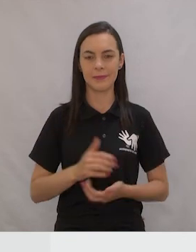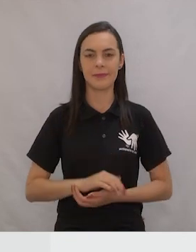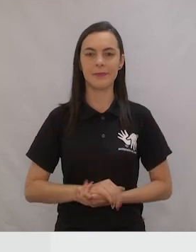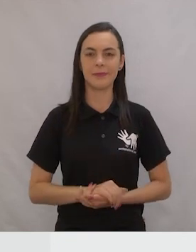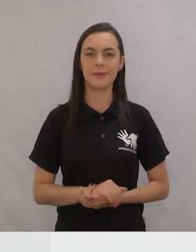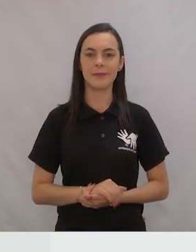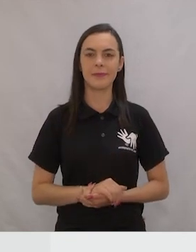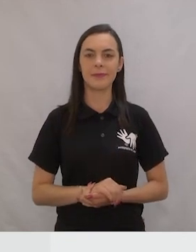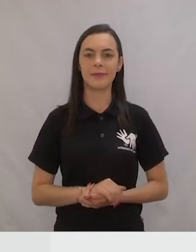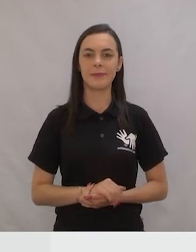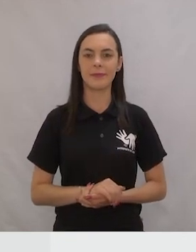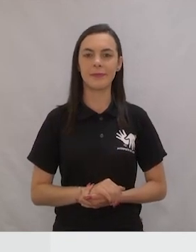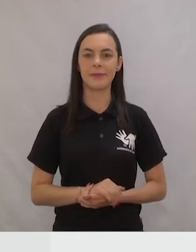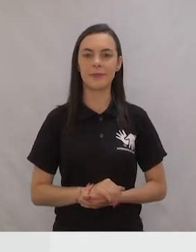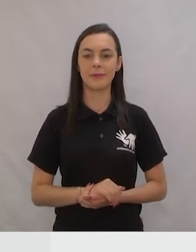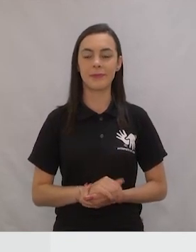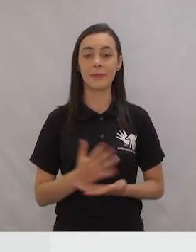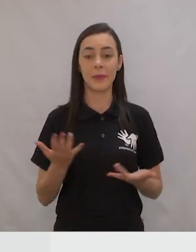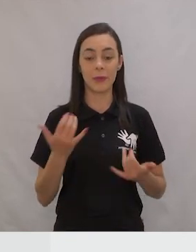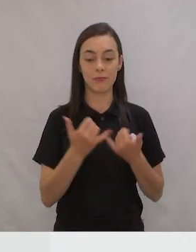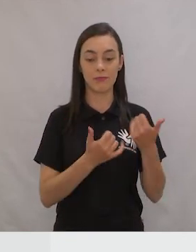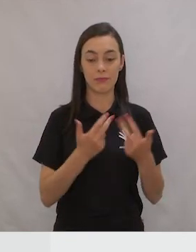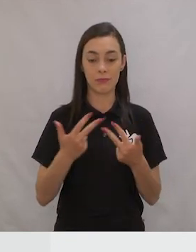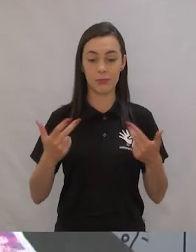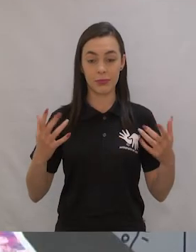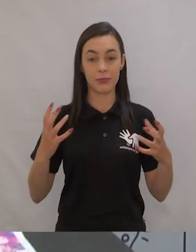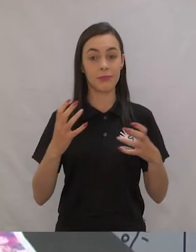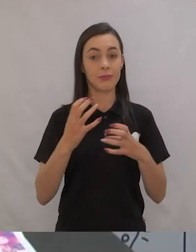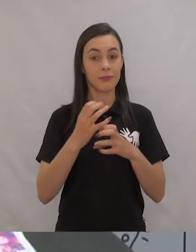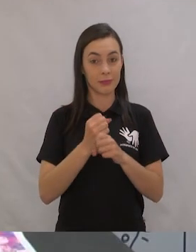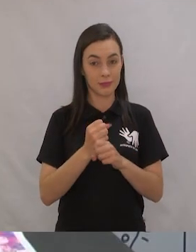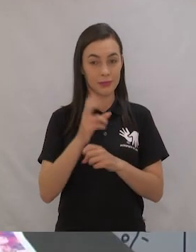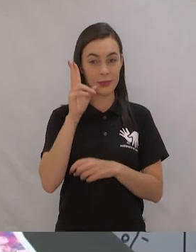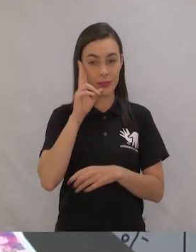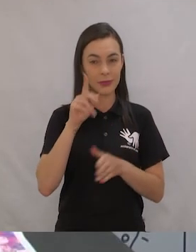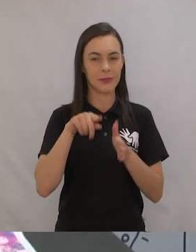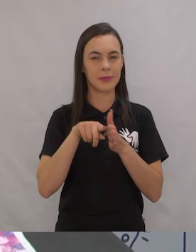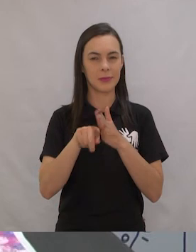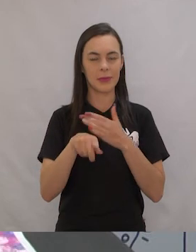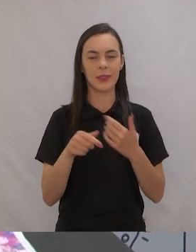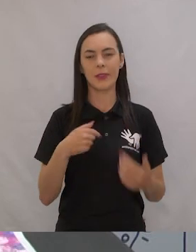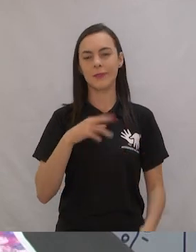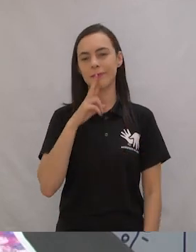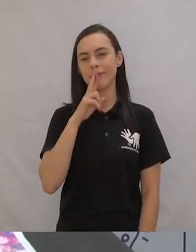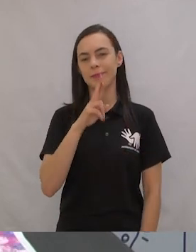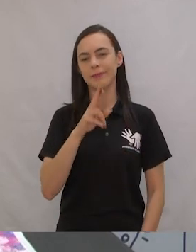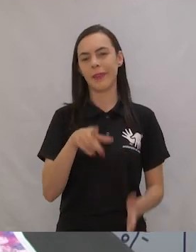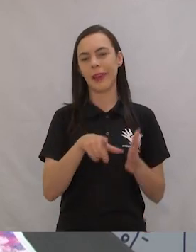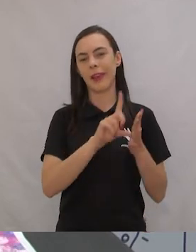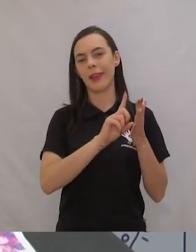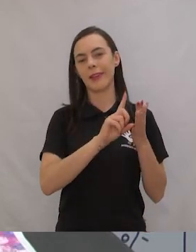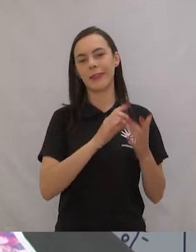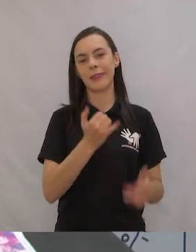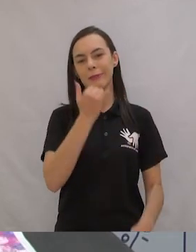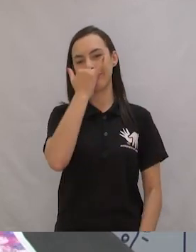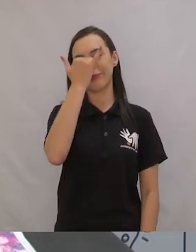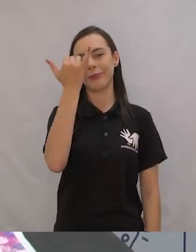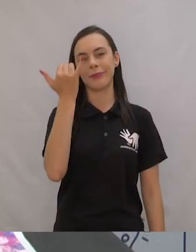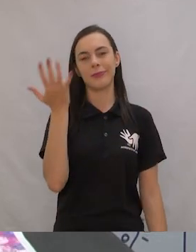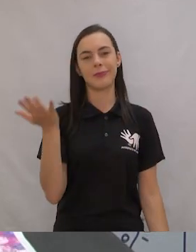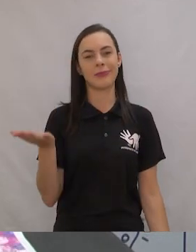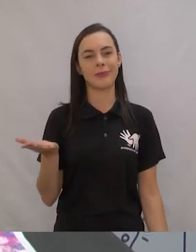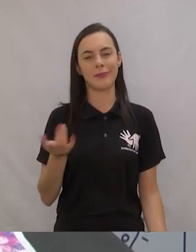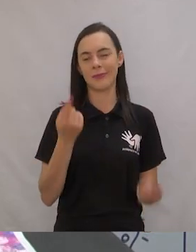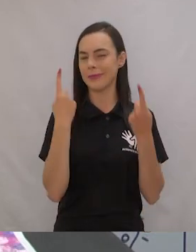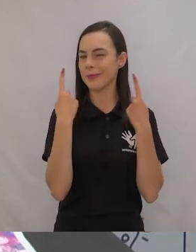brinquedos. Juntaram todos os brinquedos. E essa era a pergunta. A professora respondeu antes desse desafio,